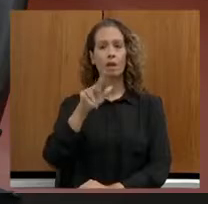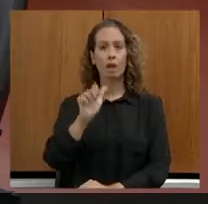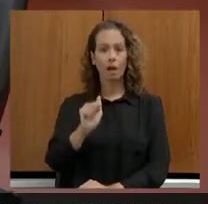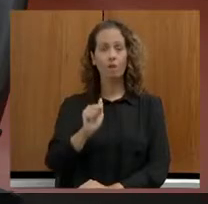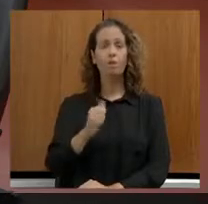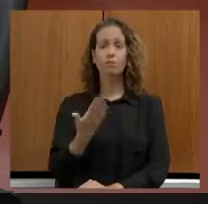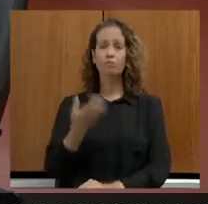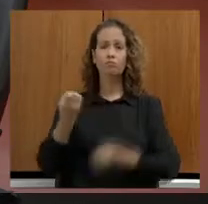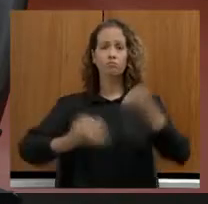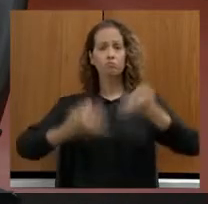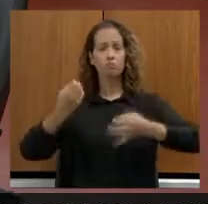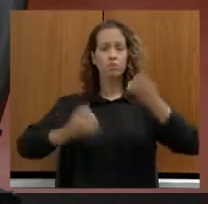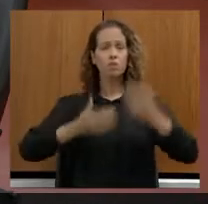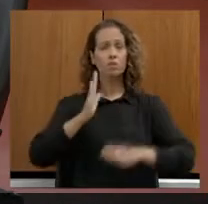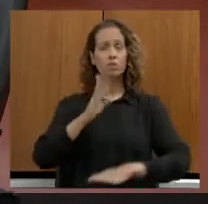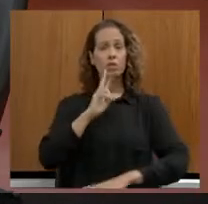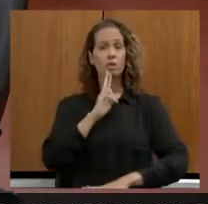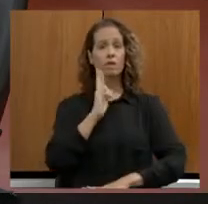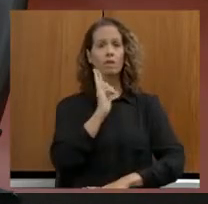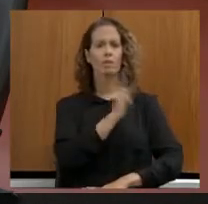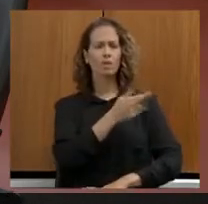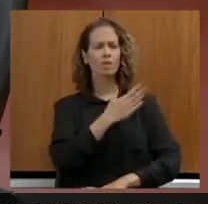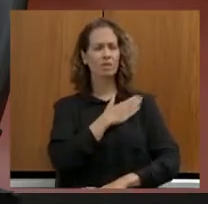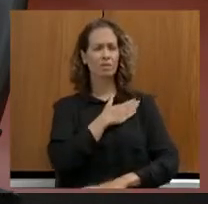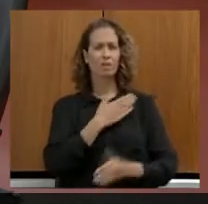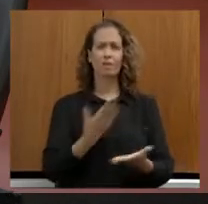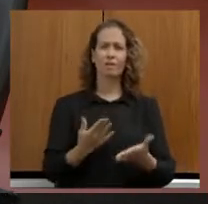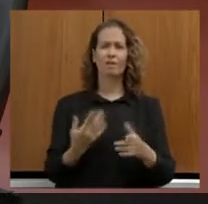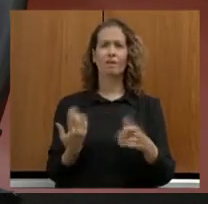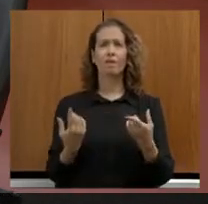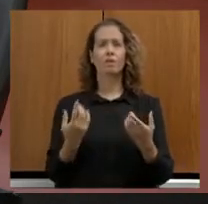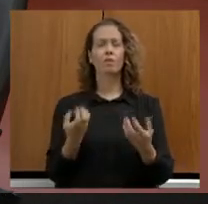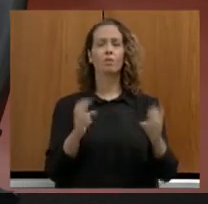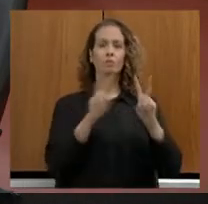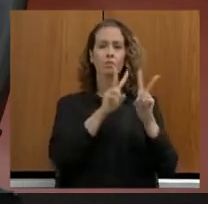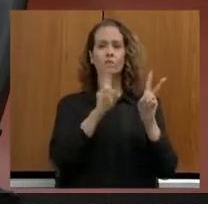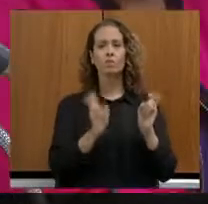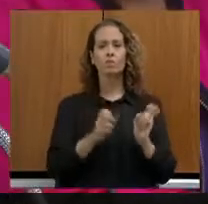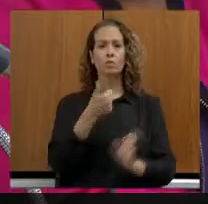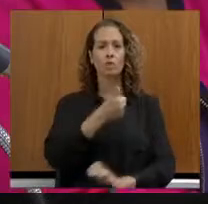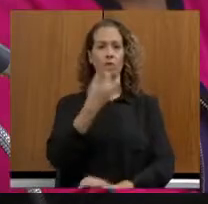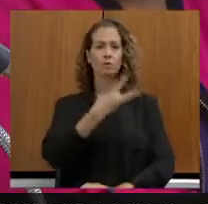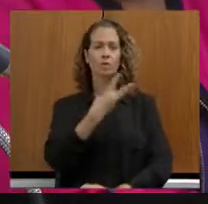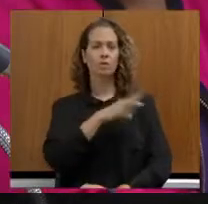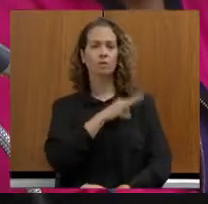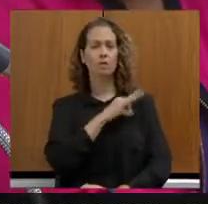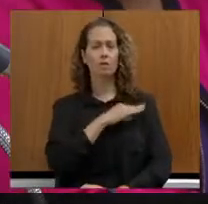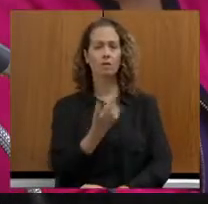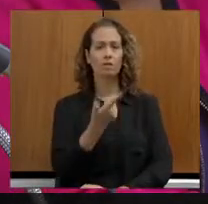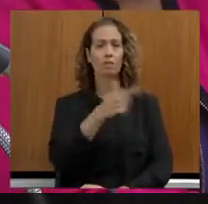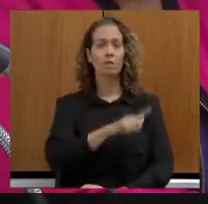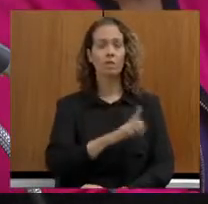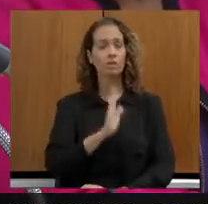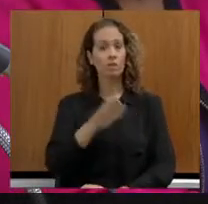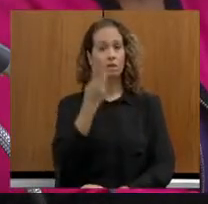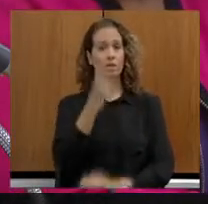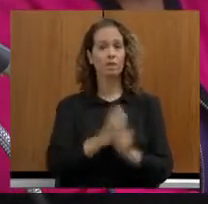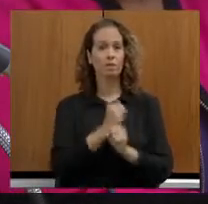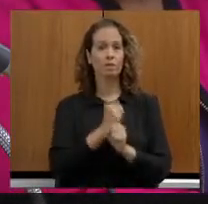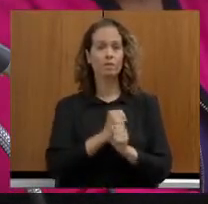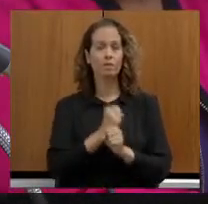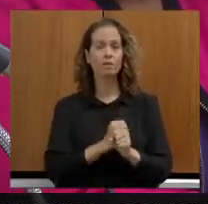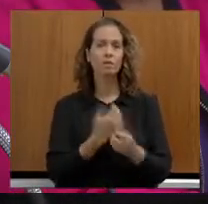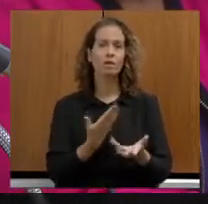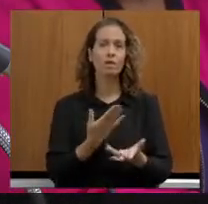com fez os seus comentários e a resposta veio para mim sobre o pra questão do 13º novamente eu já são três anos quase